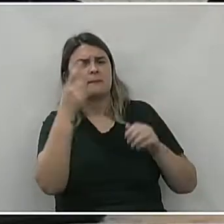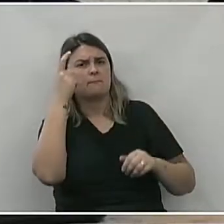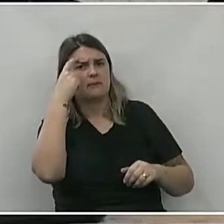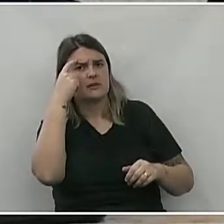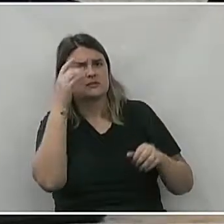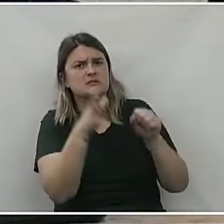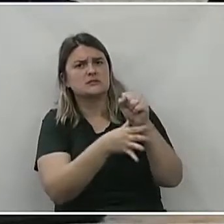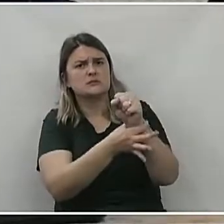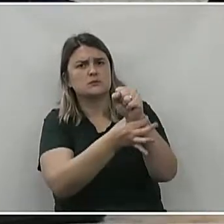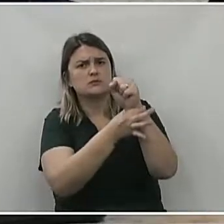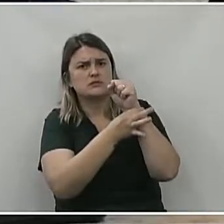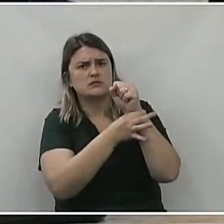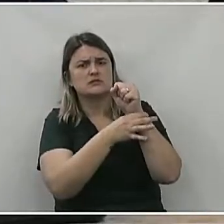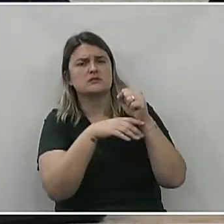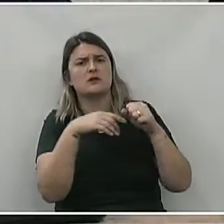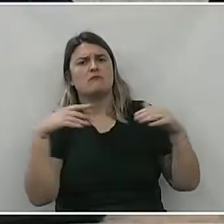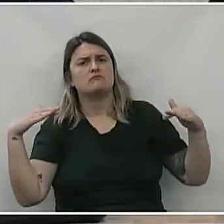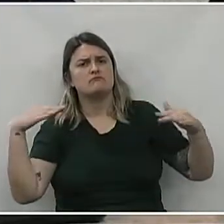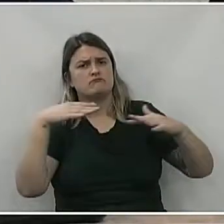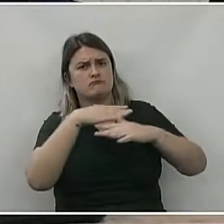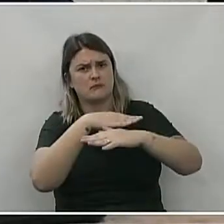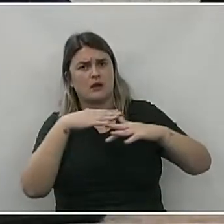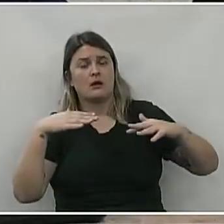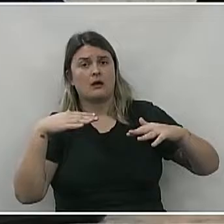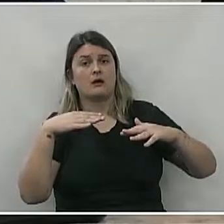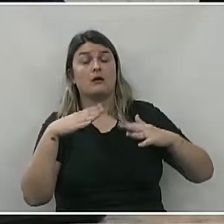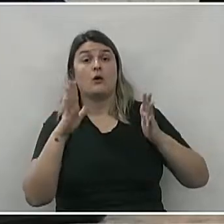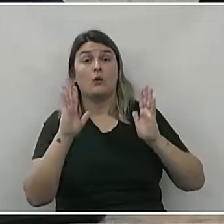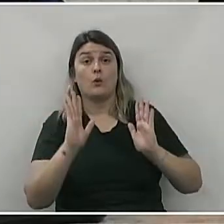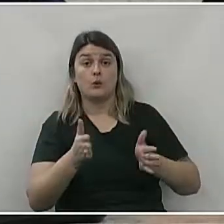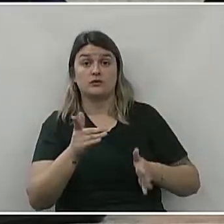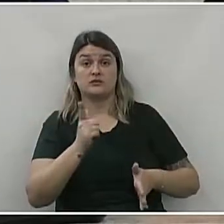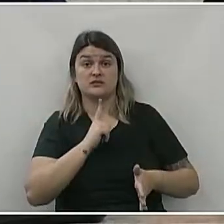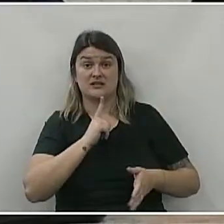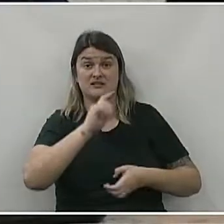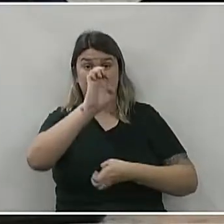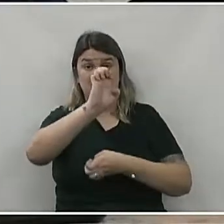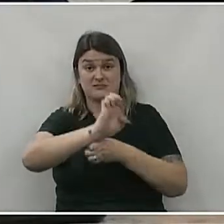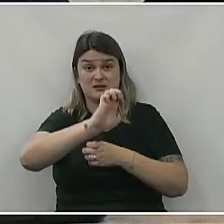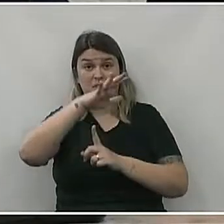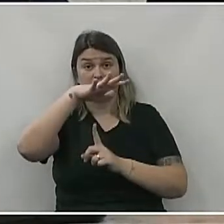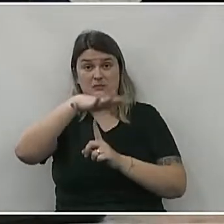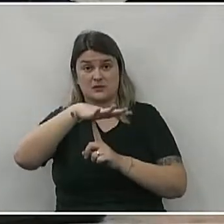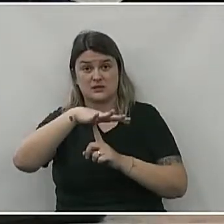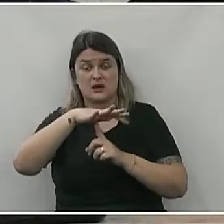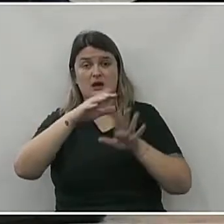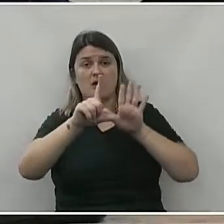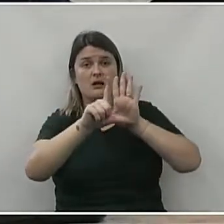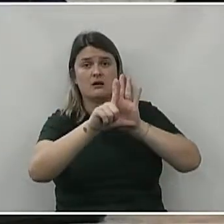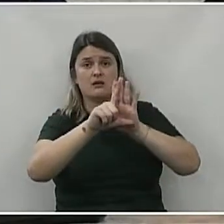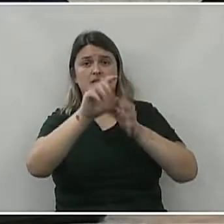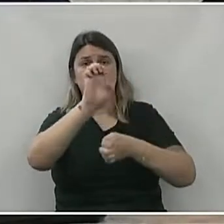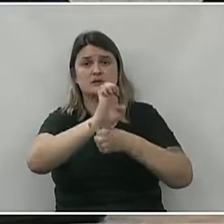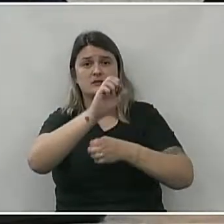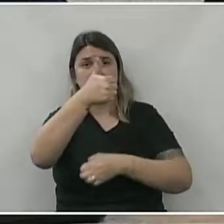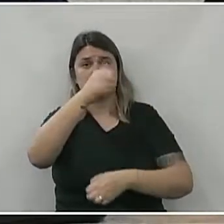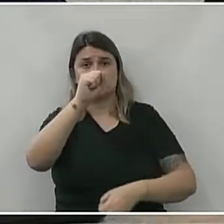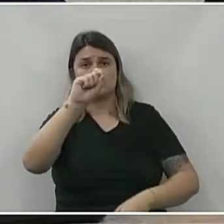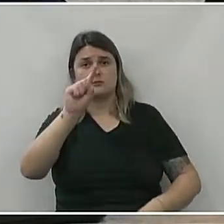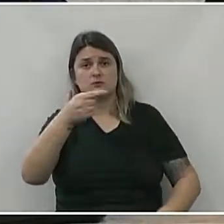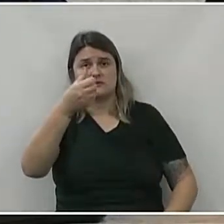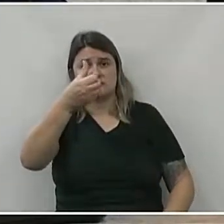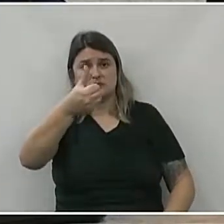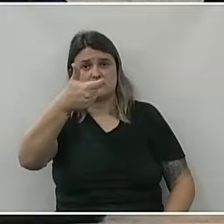segurança do nosso trânsito. Hoje nós temos no estado do Paraná a Lei Estadual